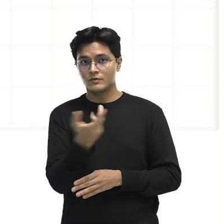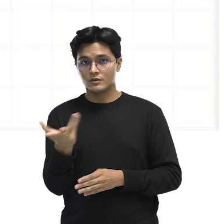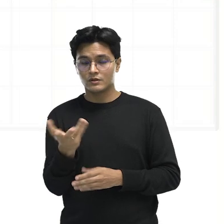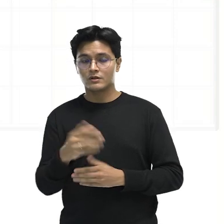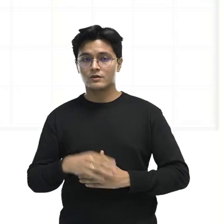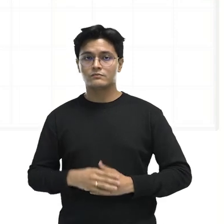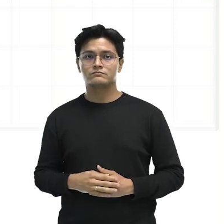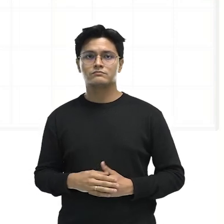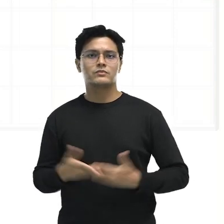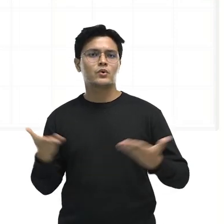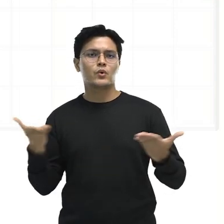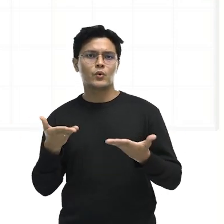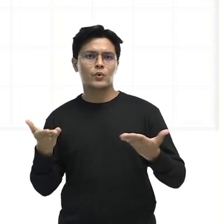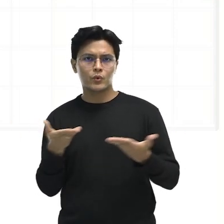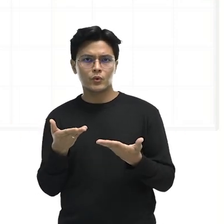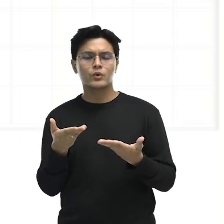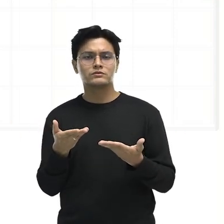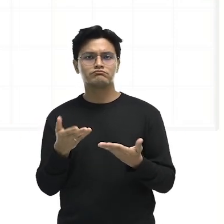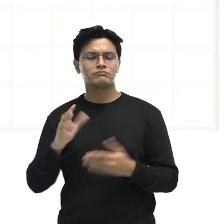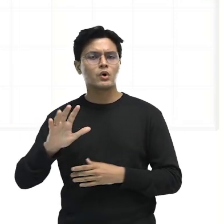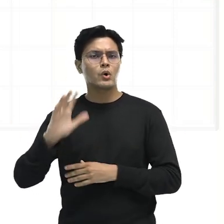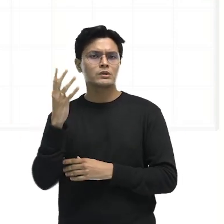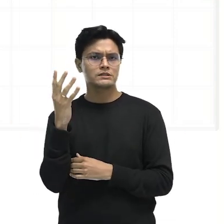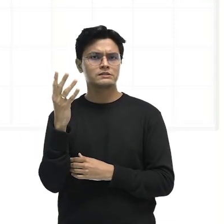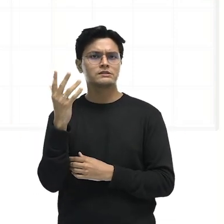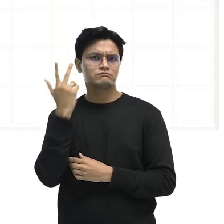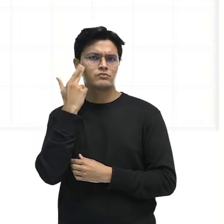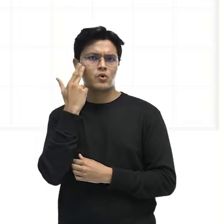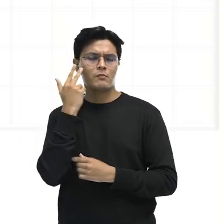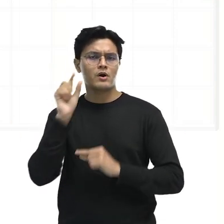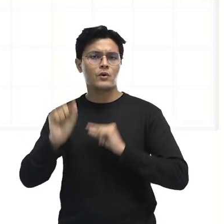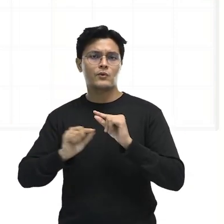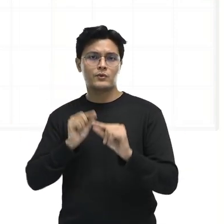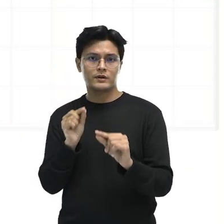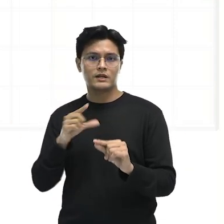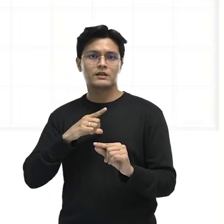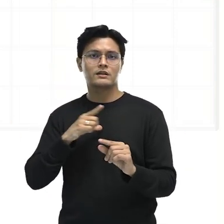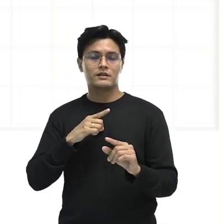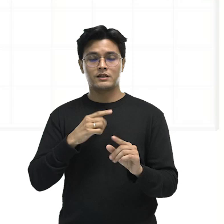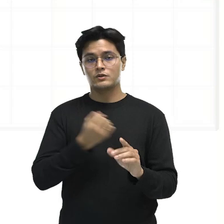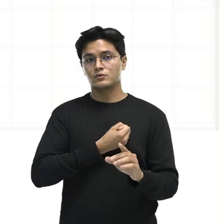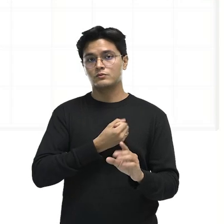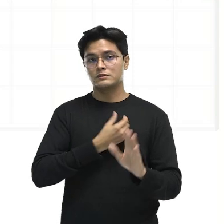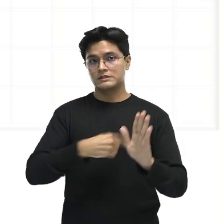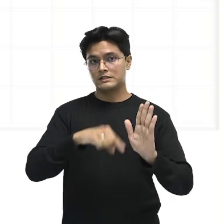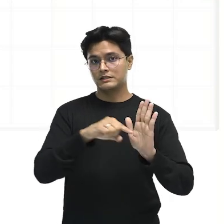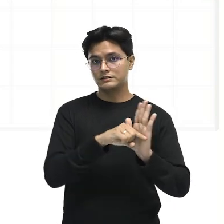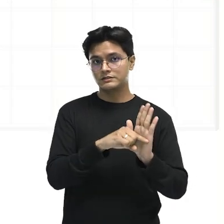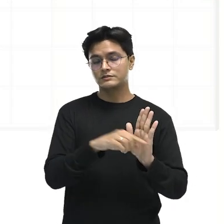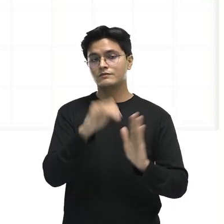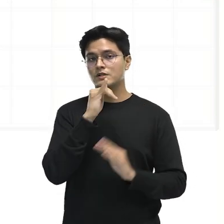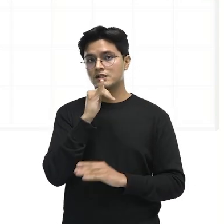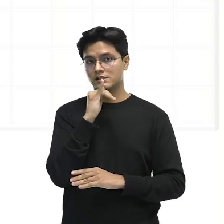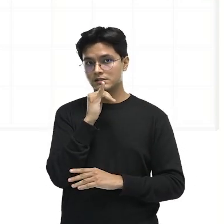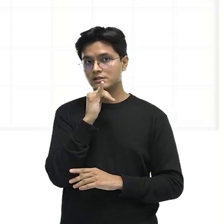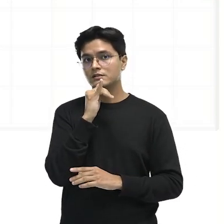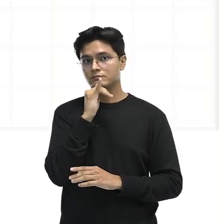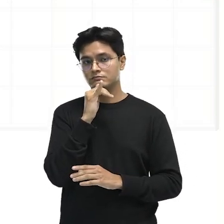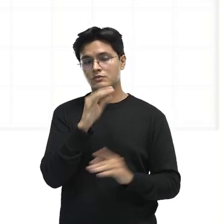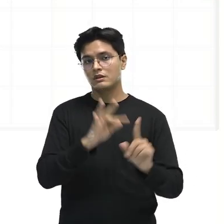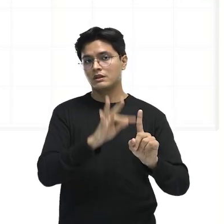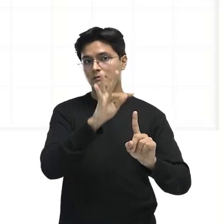Atualmente é bastante comum percebermos a presença desses números negativos, como na medida